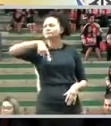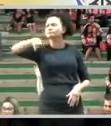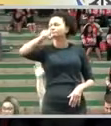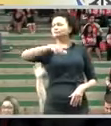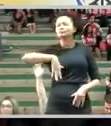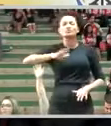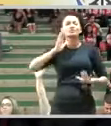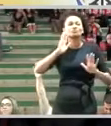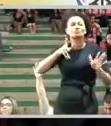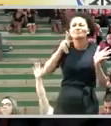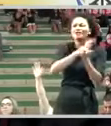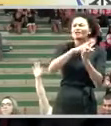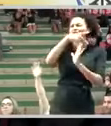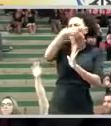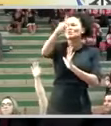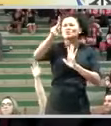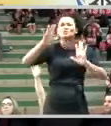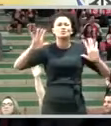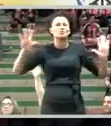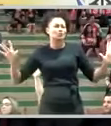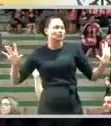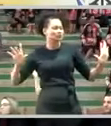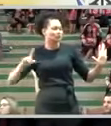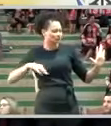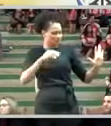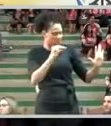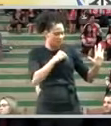jogue fora os deuses pagãos,